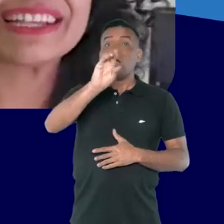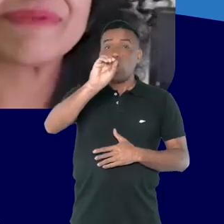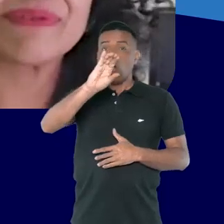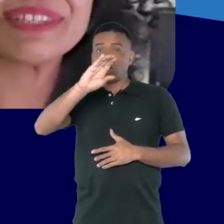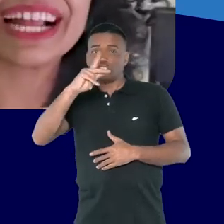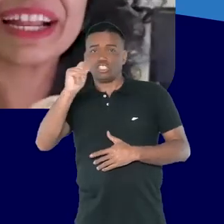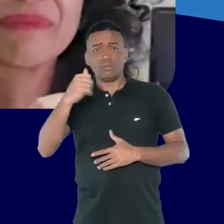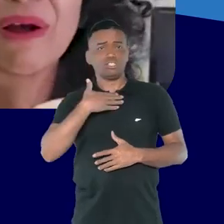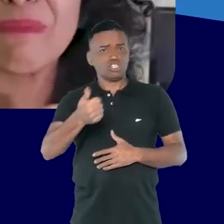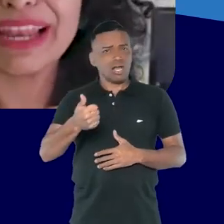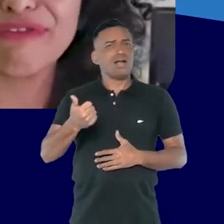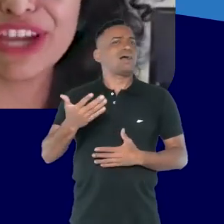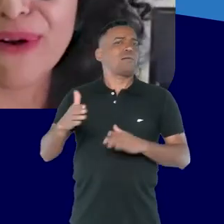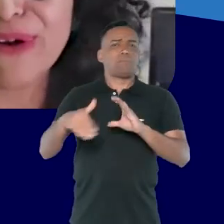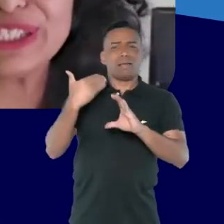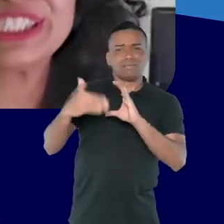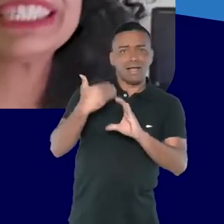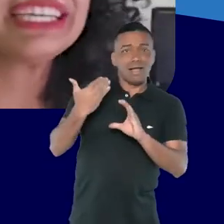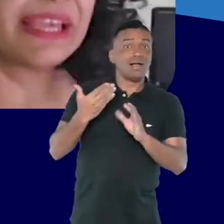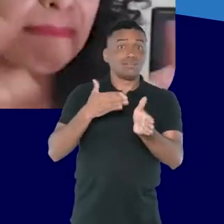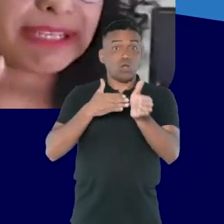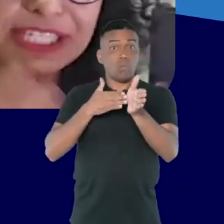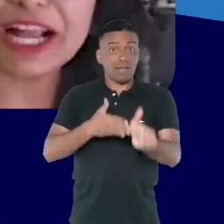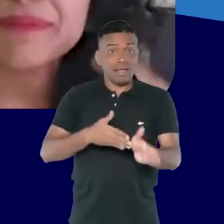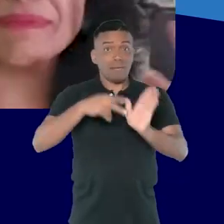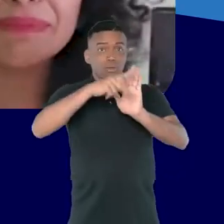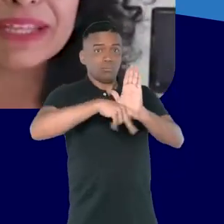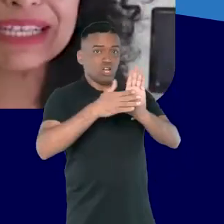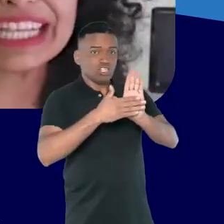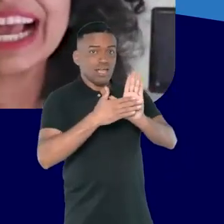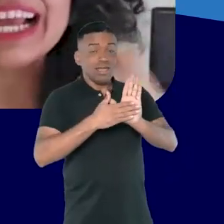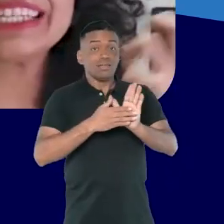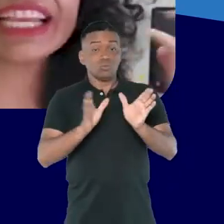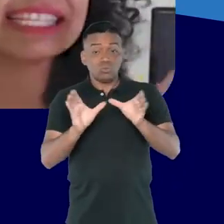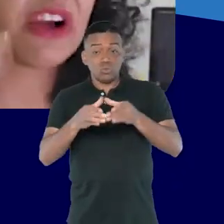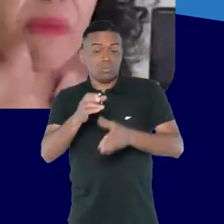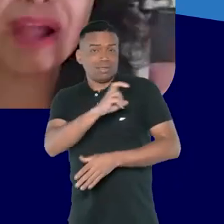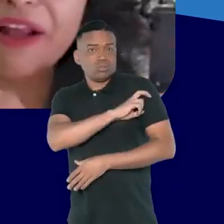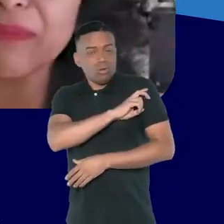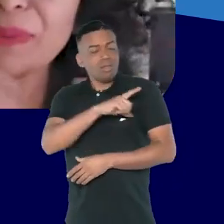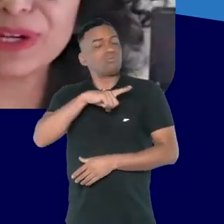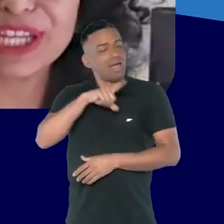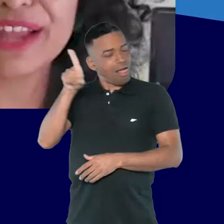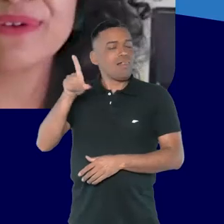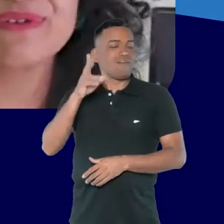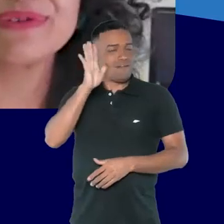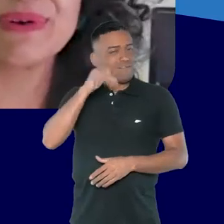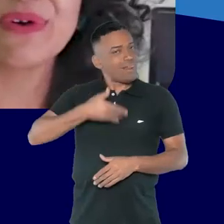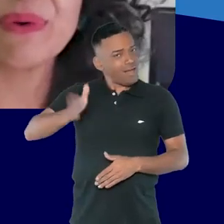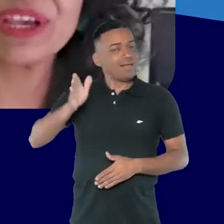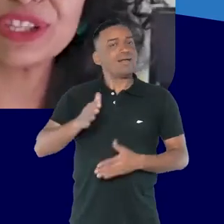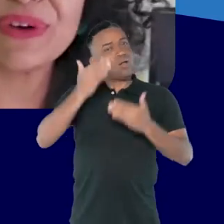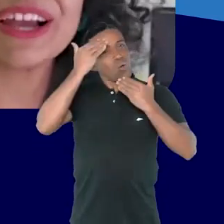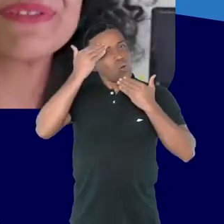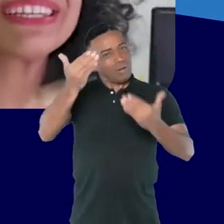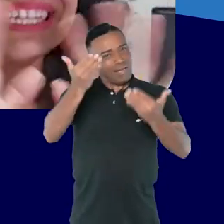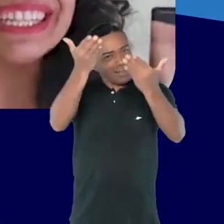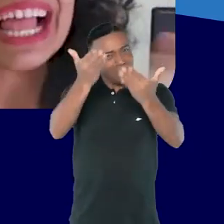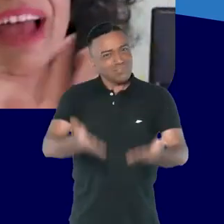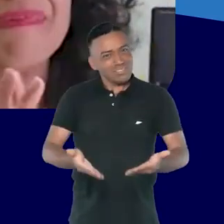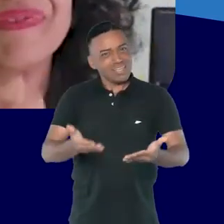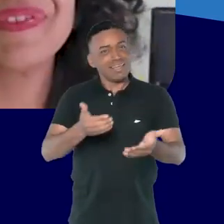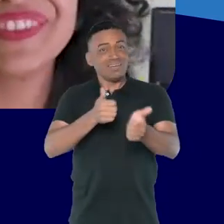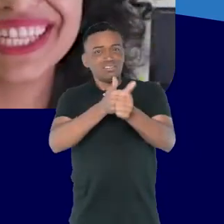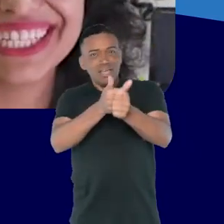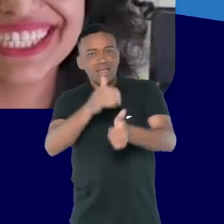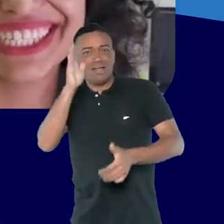redes sociais, no Instagram, meu @Lavínia Rocha. Me chama, me manda mensagem, quiser acompanhar o meu projeto com o meu 5º ano,